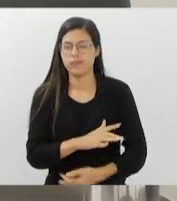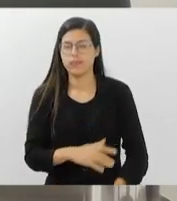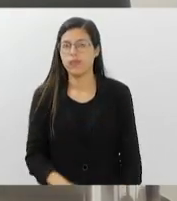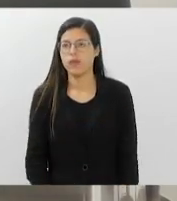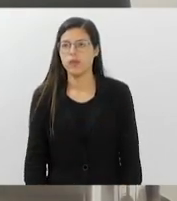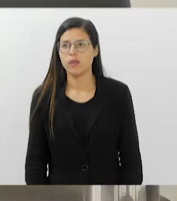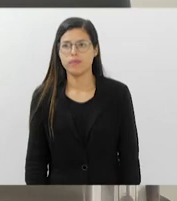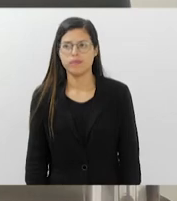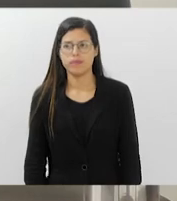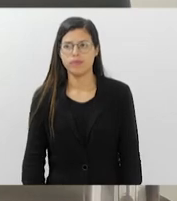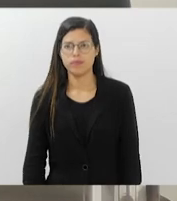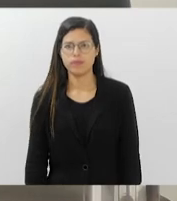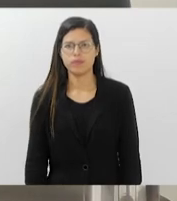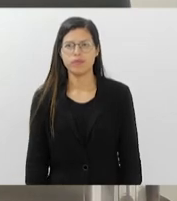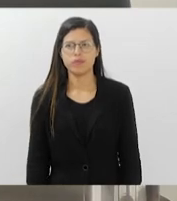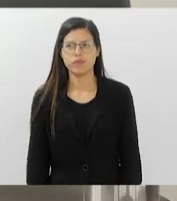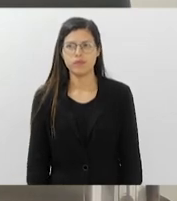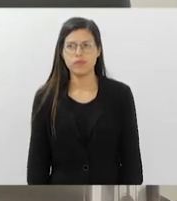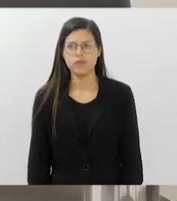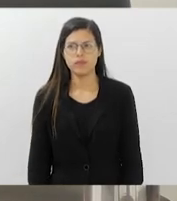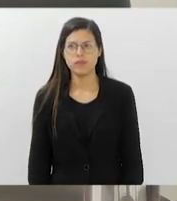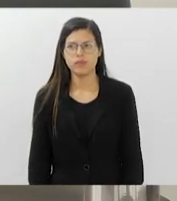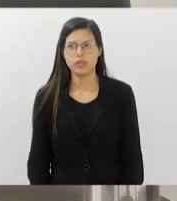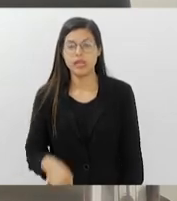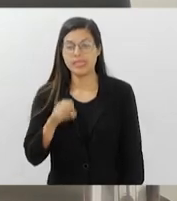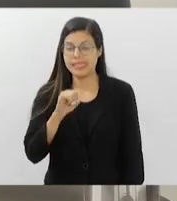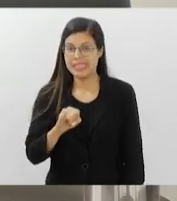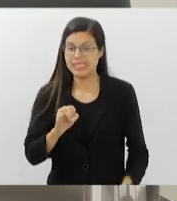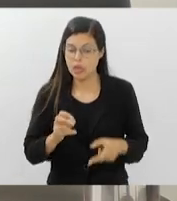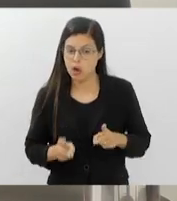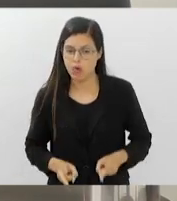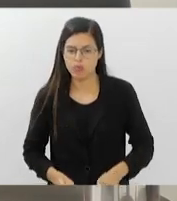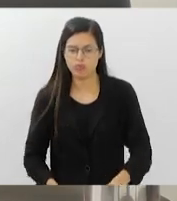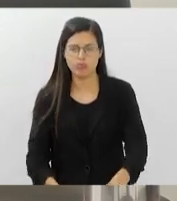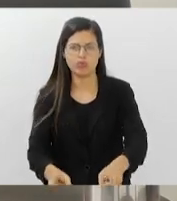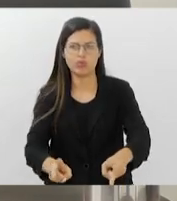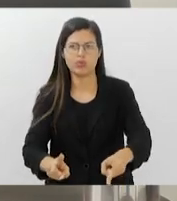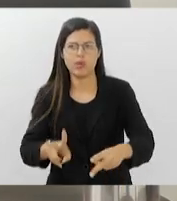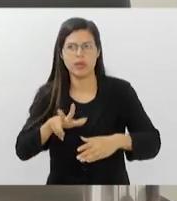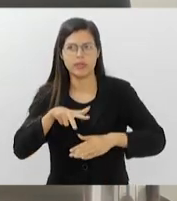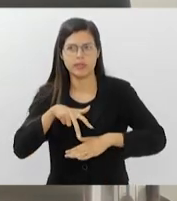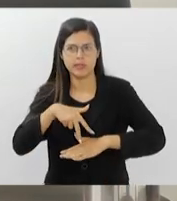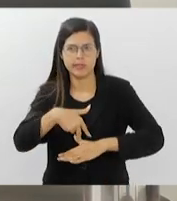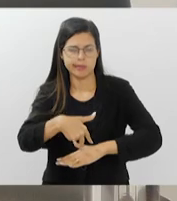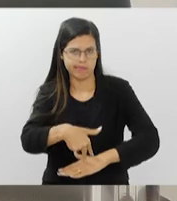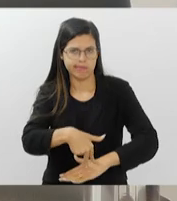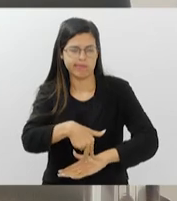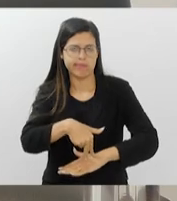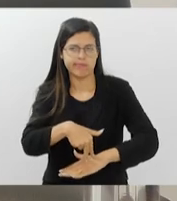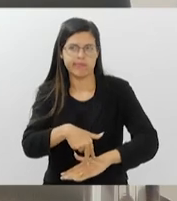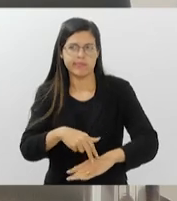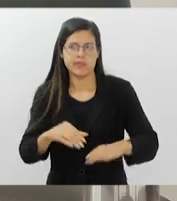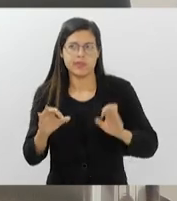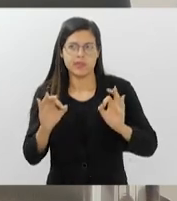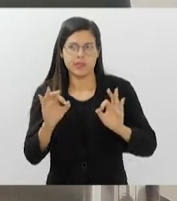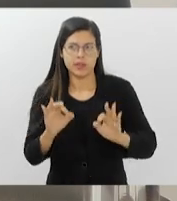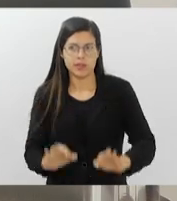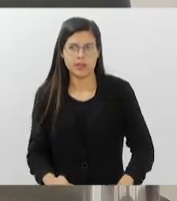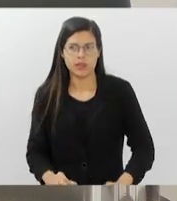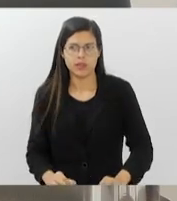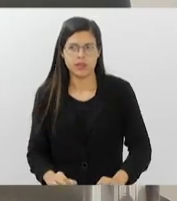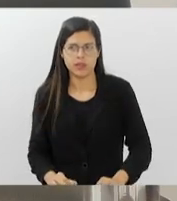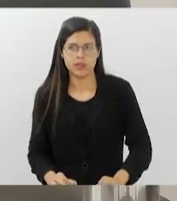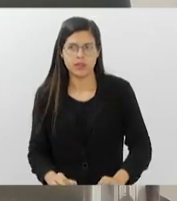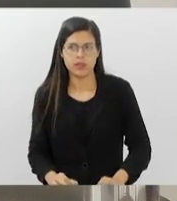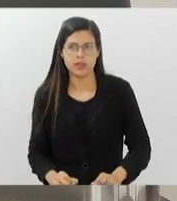se permanecer desta com esta conduta né com certeza ela deixará uma